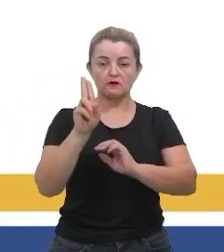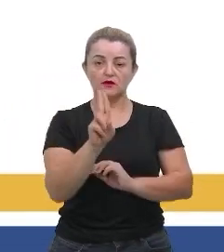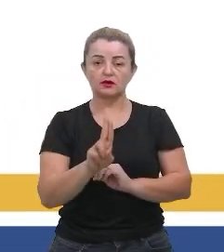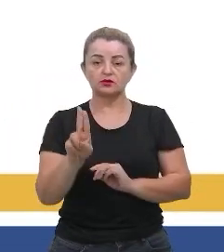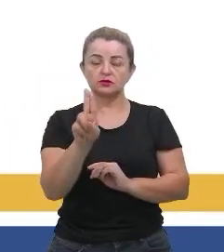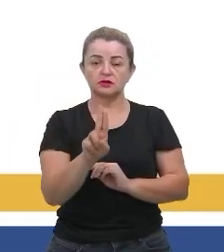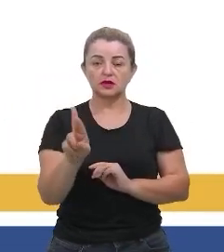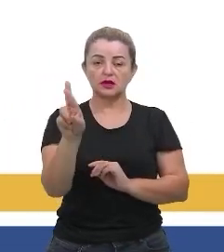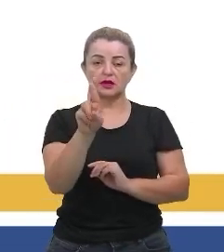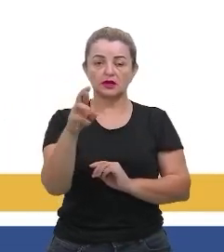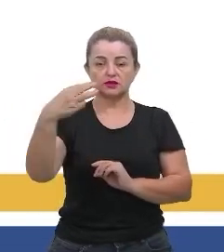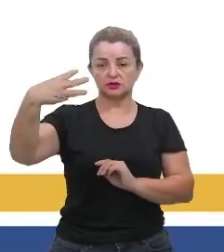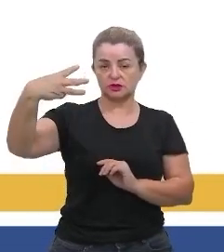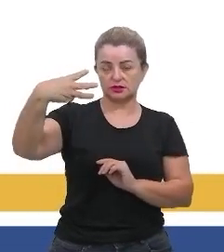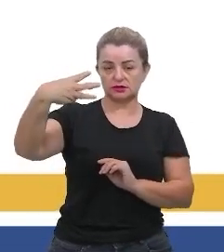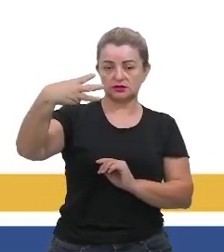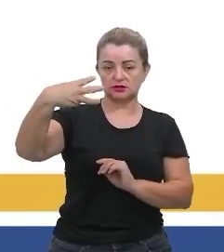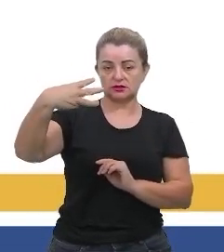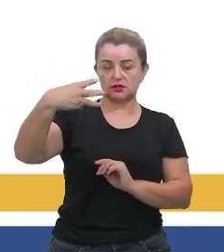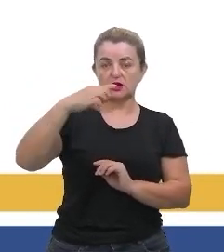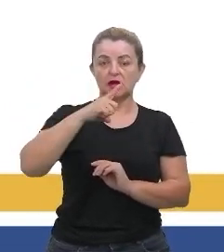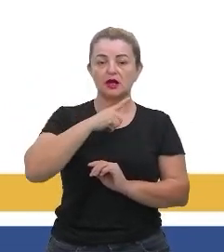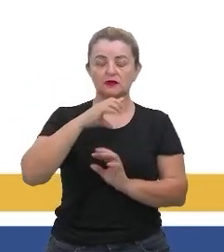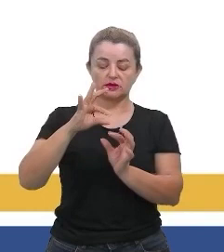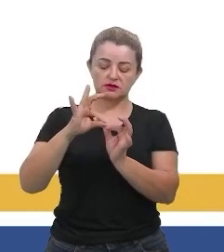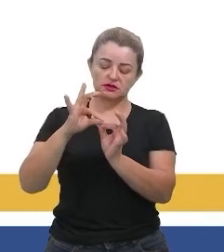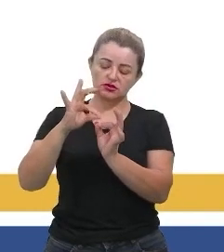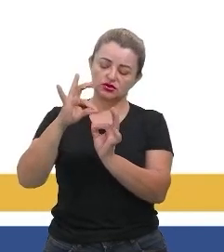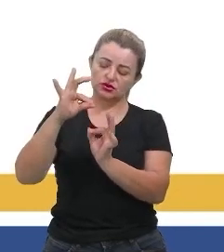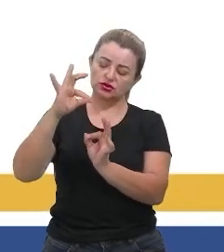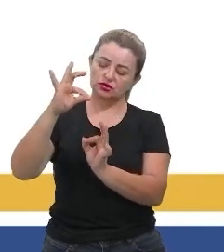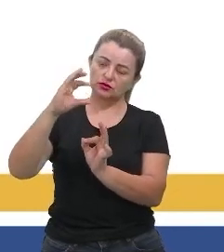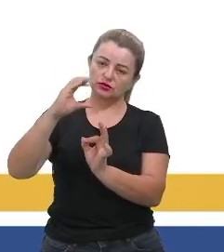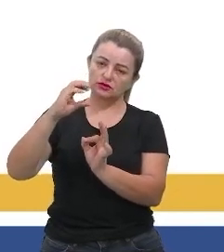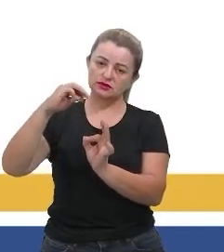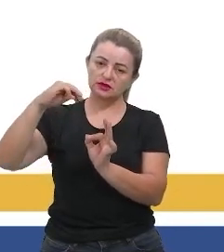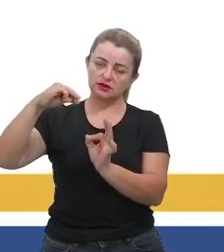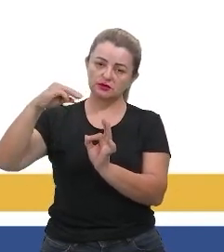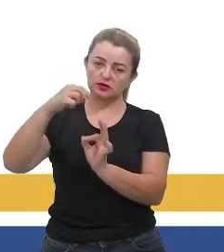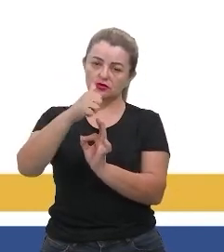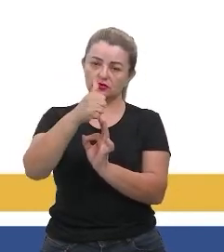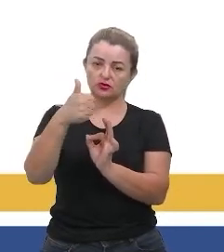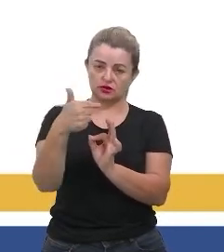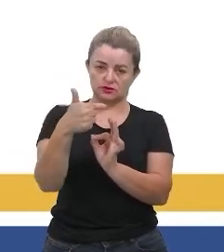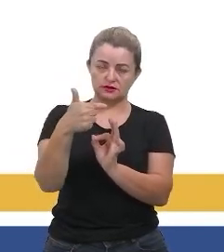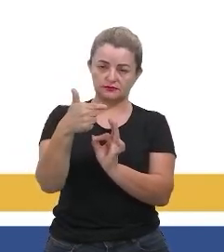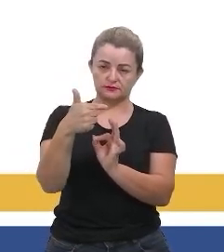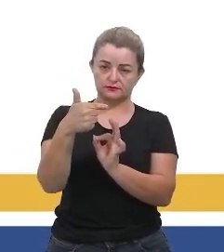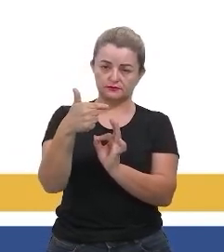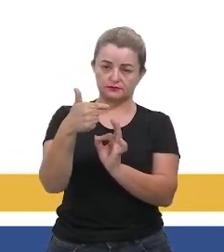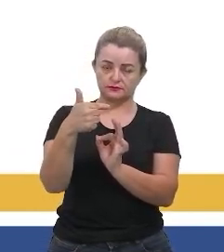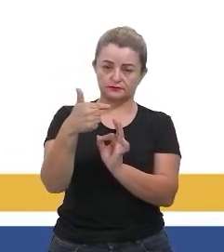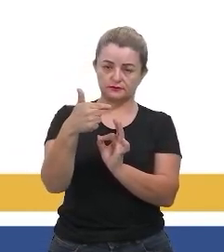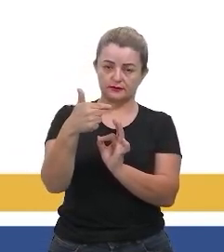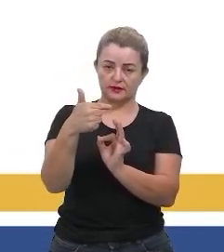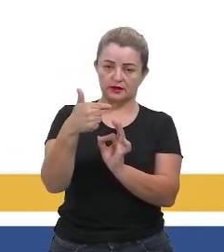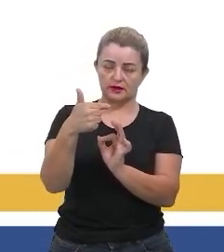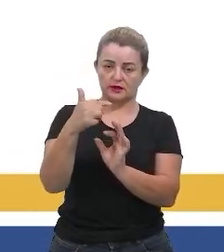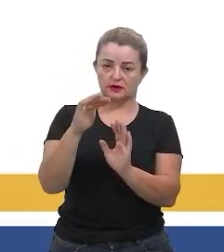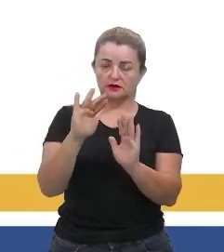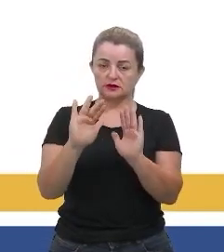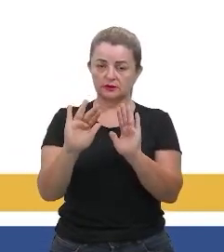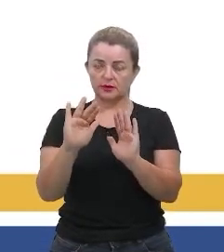gente vai obter o valor de 12 centímetros. Lembra que a gente já tinha feito lá atrás, ó? Usando apenas raciocínio lógico, um pouquinho de